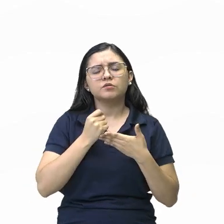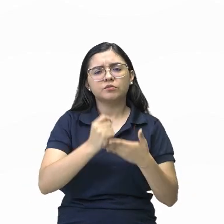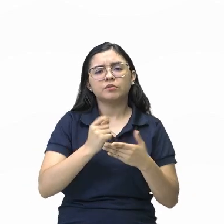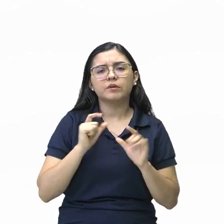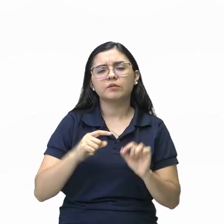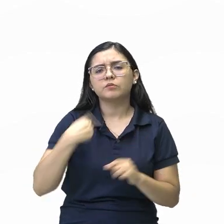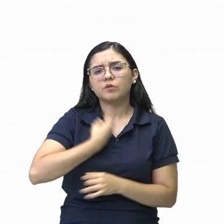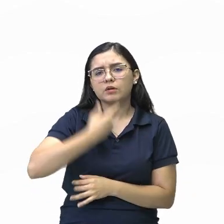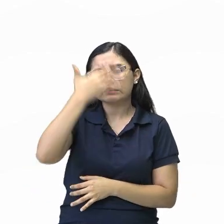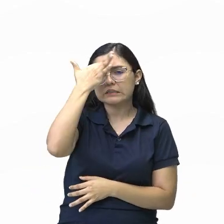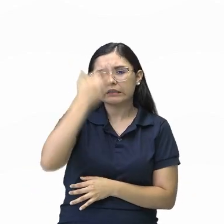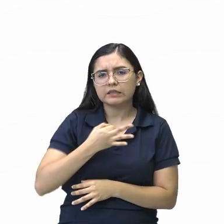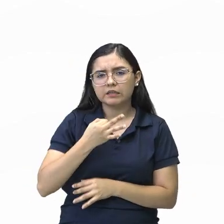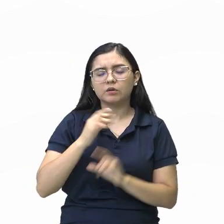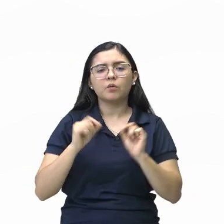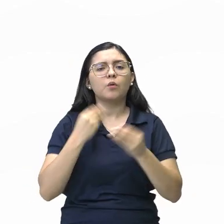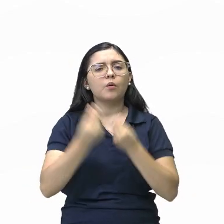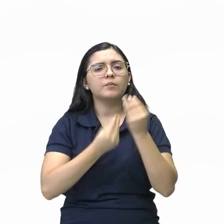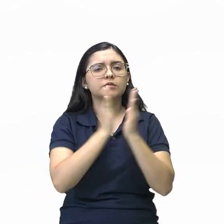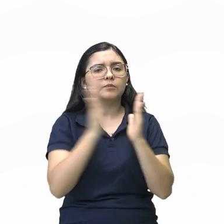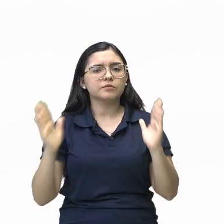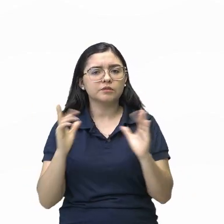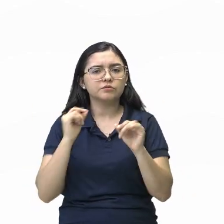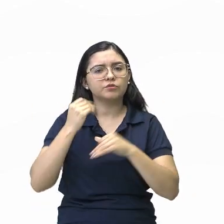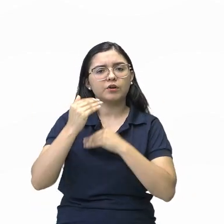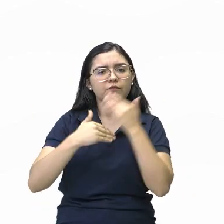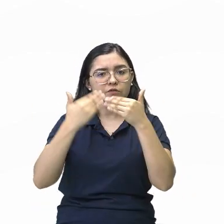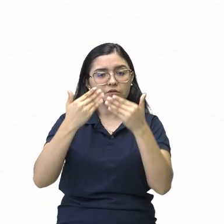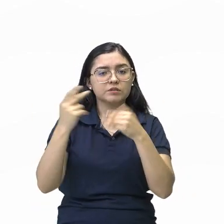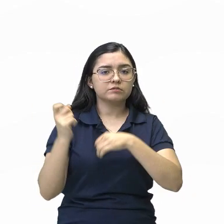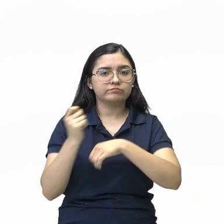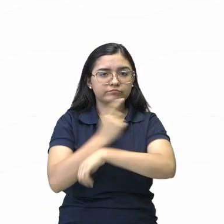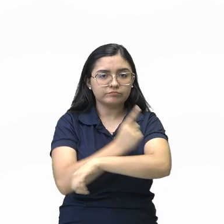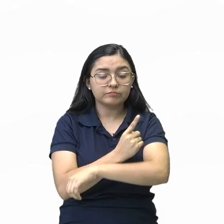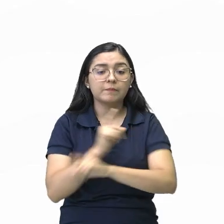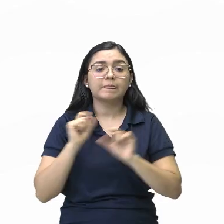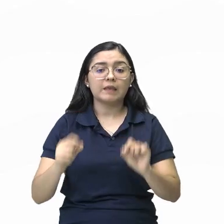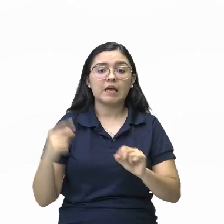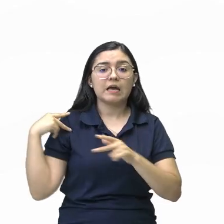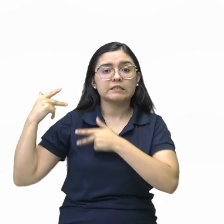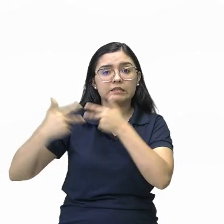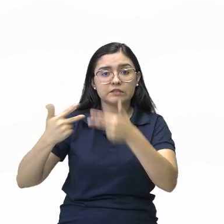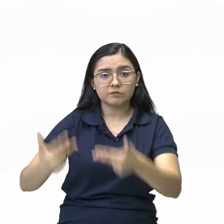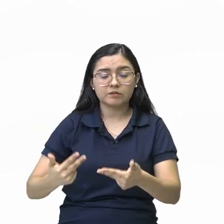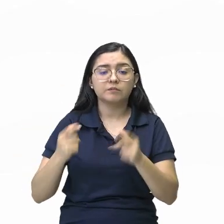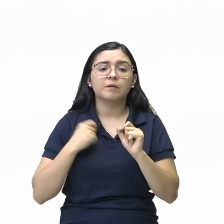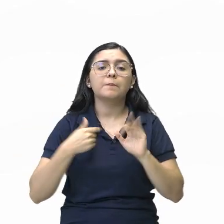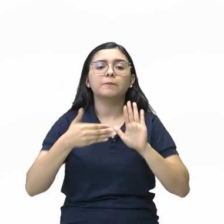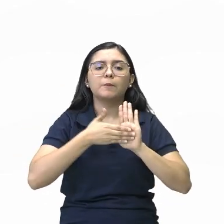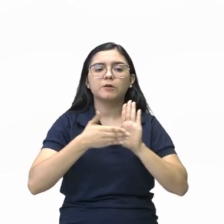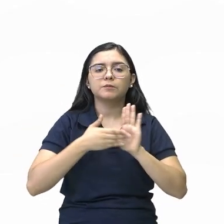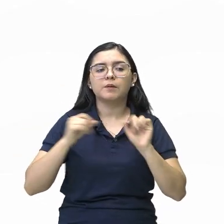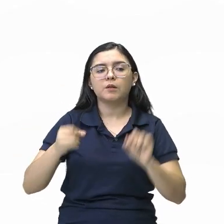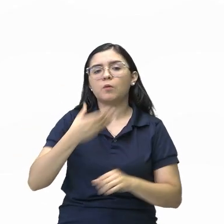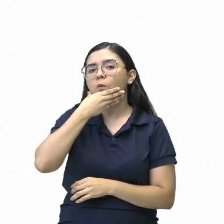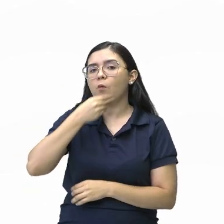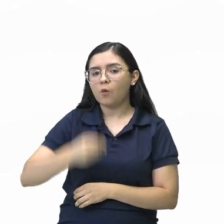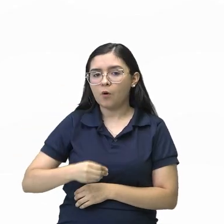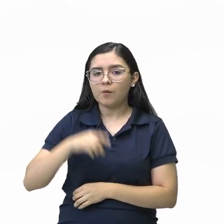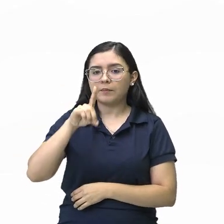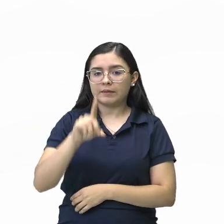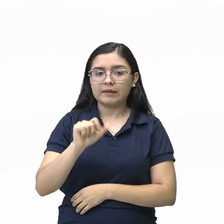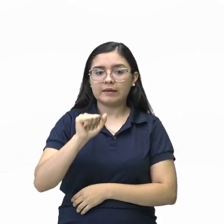a entender um pouquinho os processos de evolução, sendo que a seleção natural, proposta por Darwin, e a